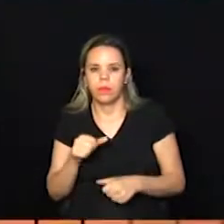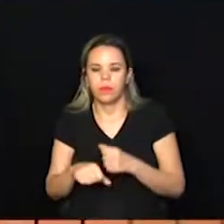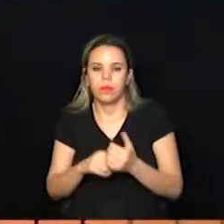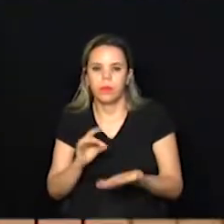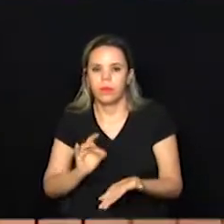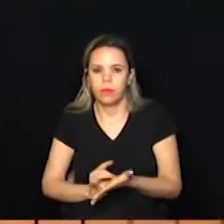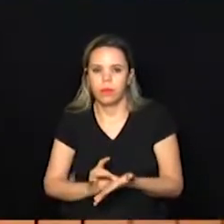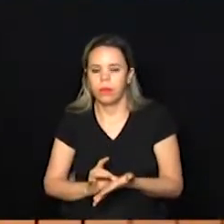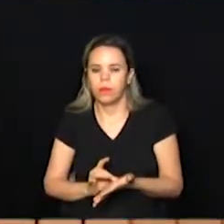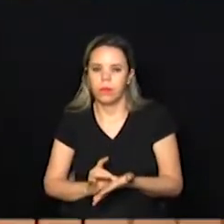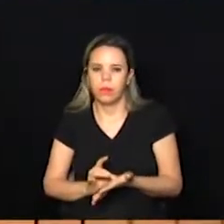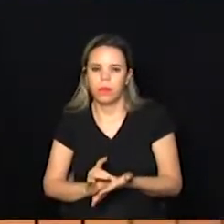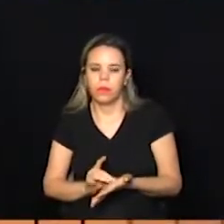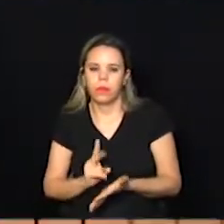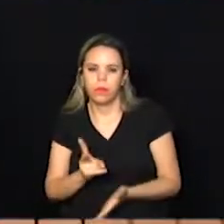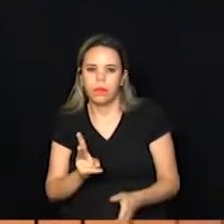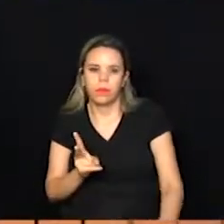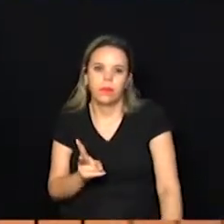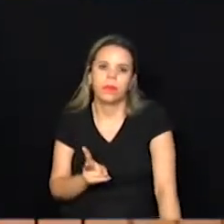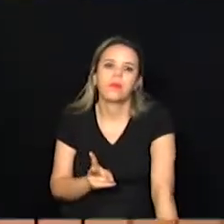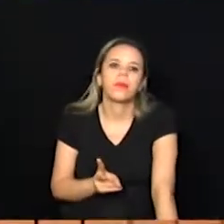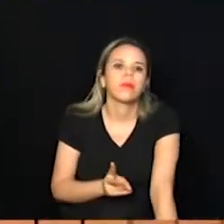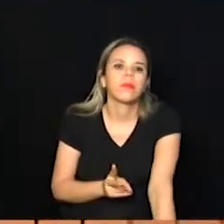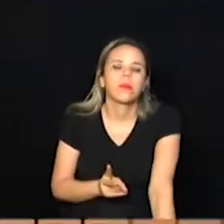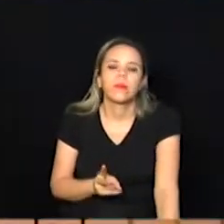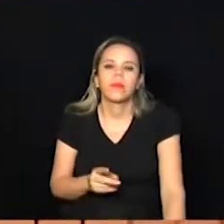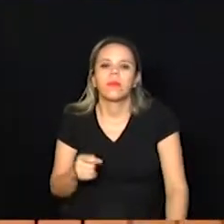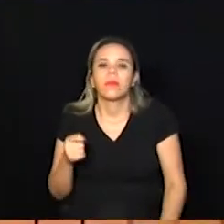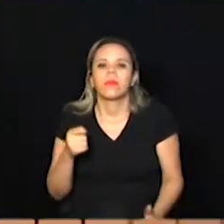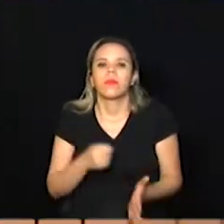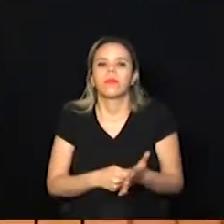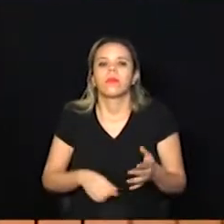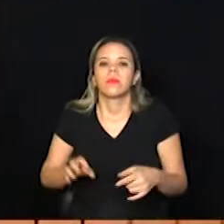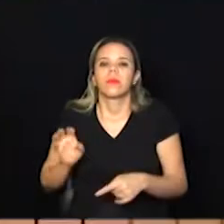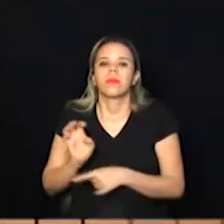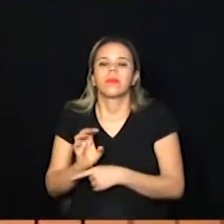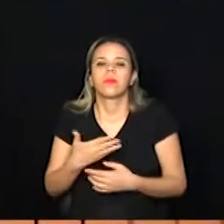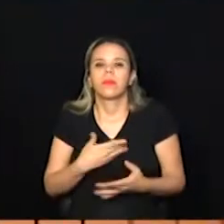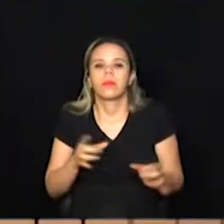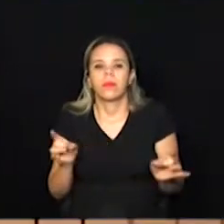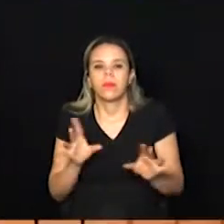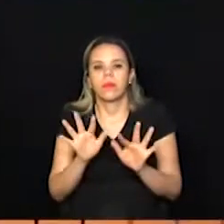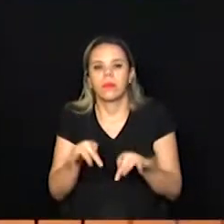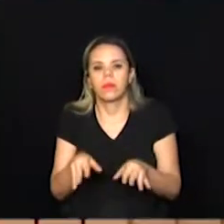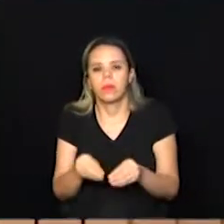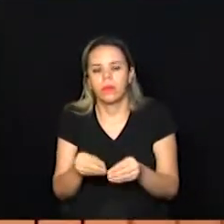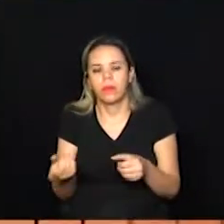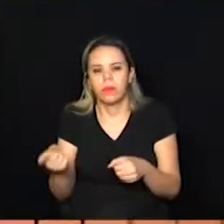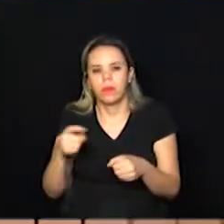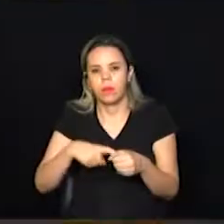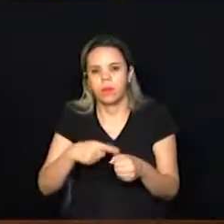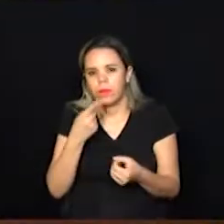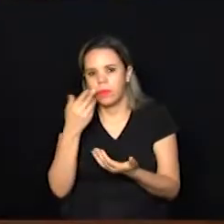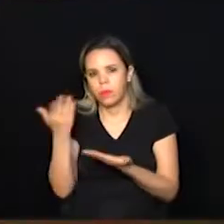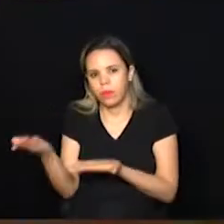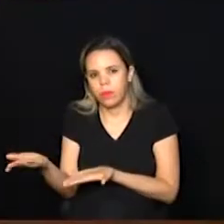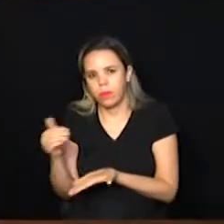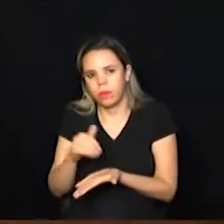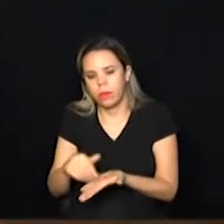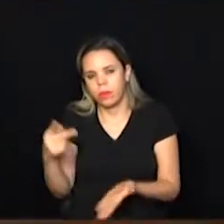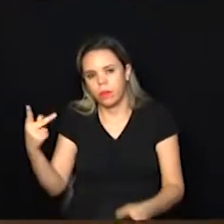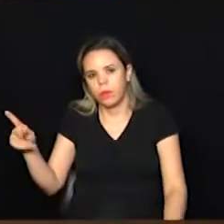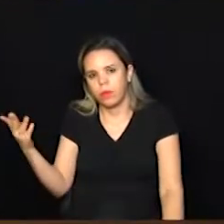as questões permanentes como política de Estado. Então, eu encerro por aqui e retorno a palavra para a